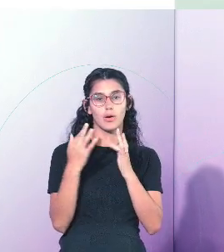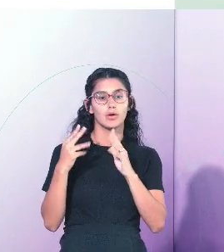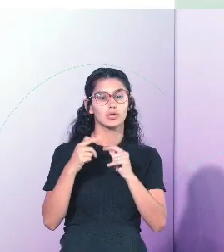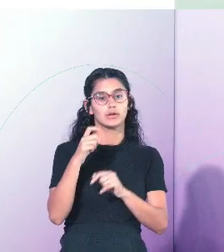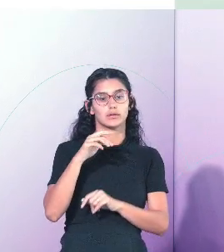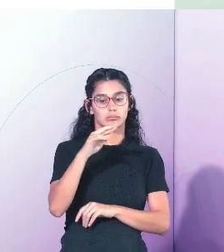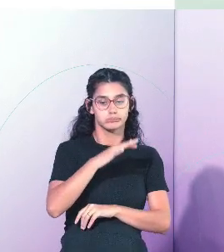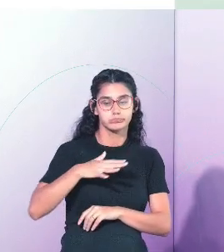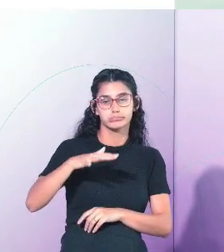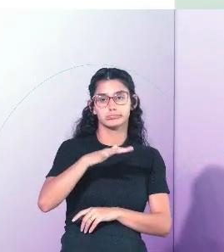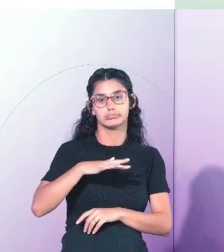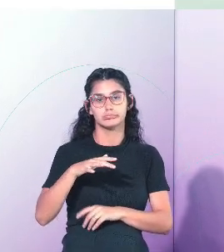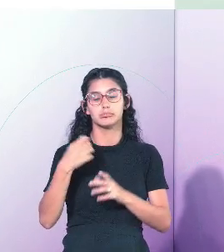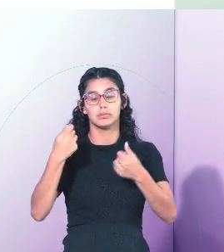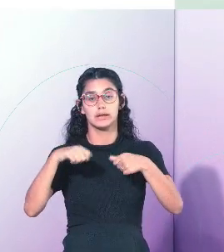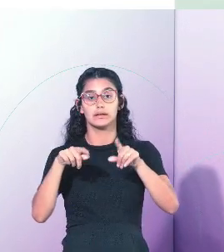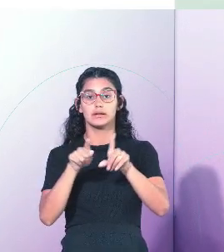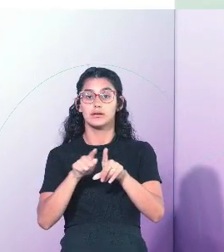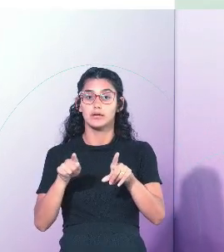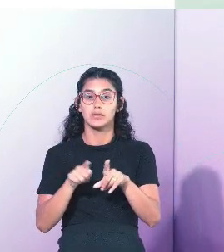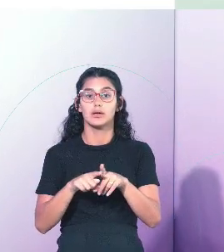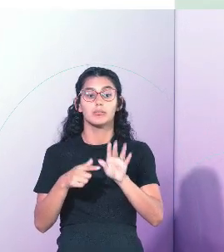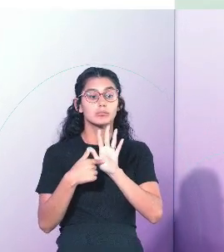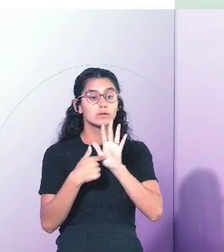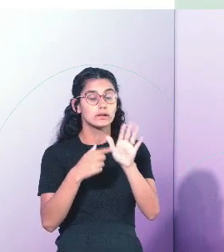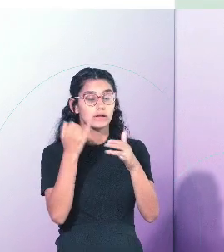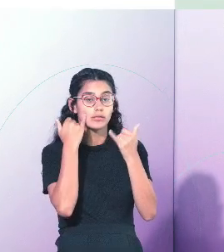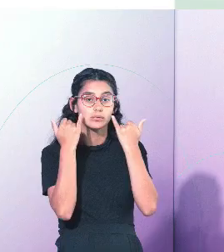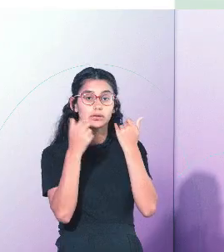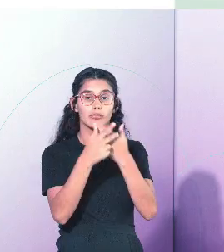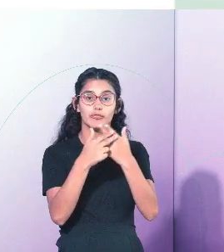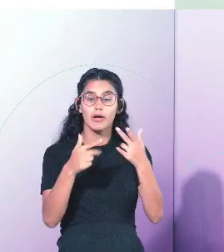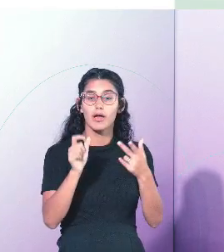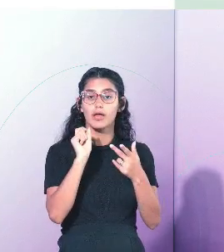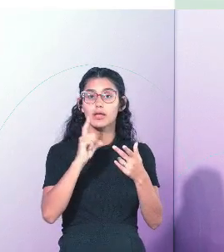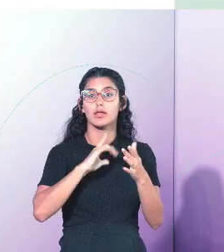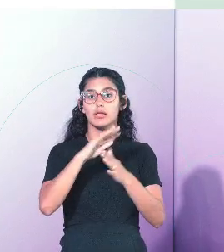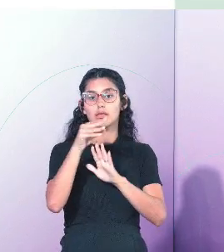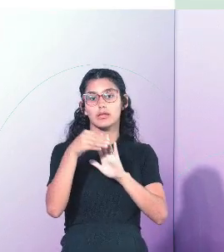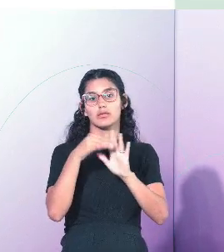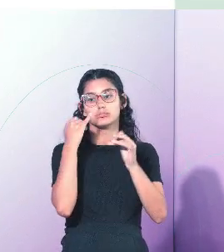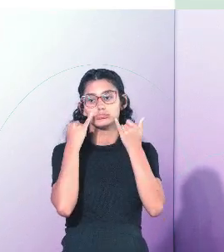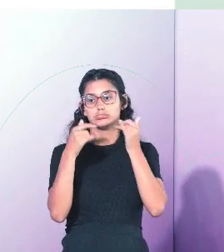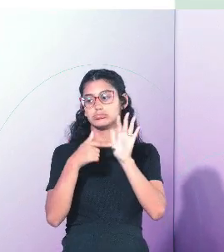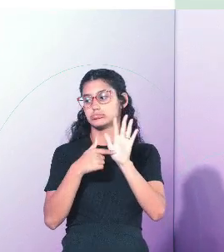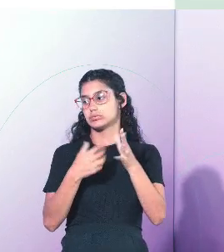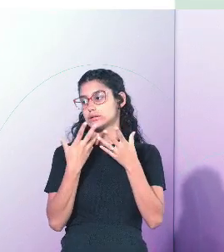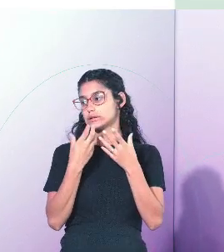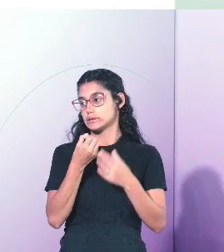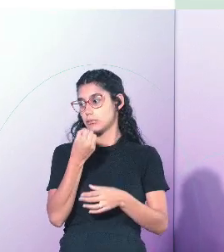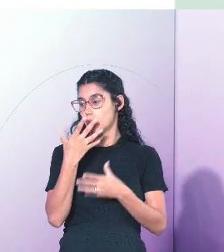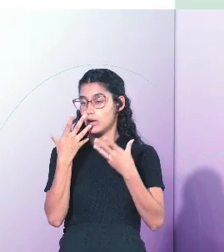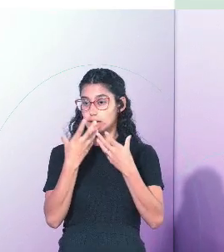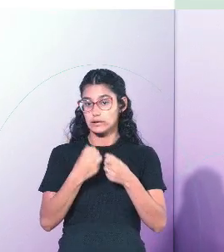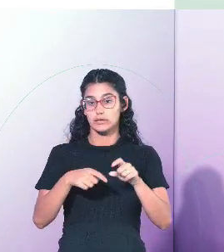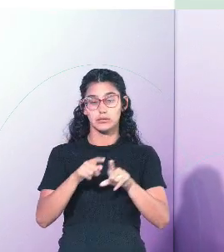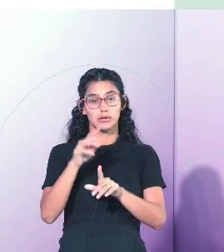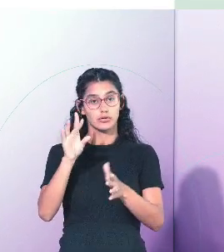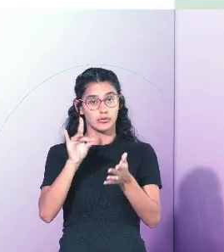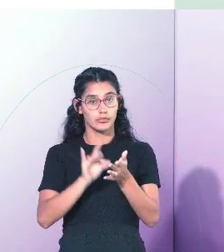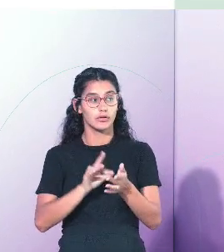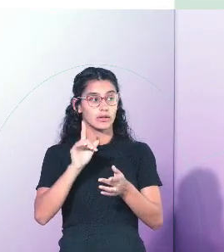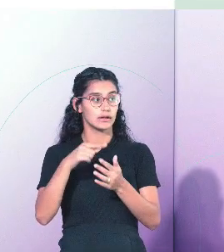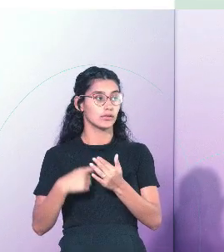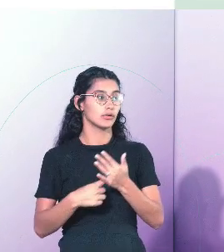as regiões. Então, a gente precisa trazer informações que deixem essas instituições confortáveis de que, de fato,